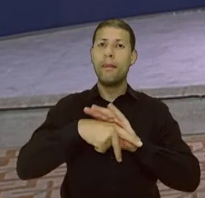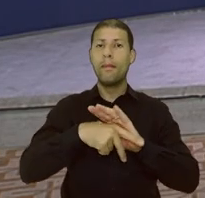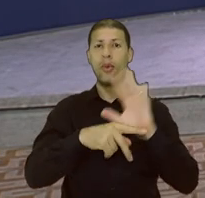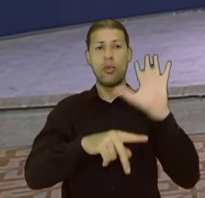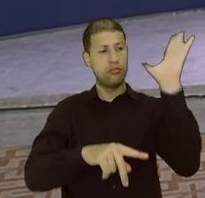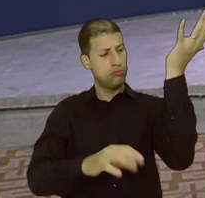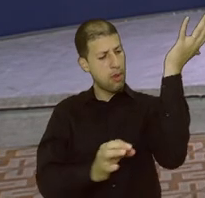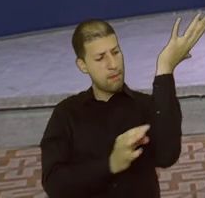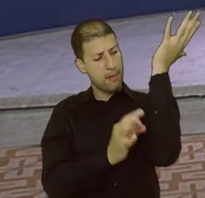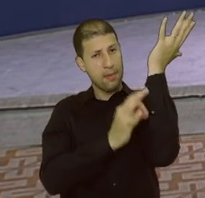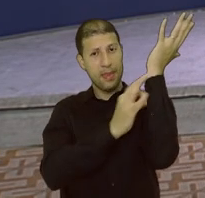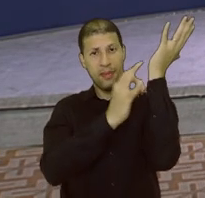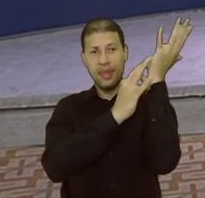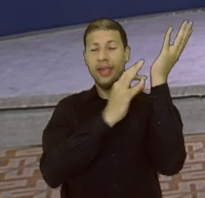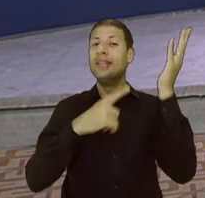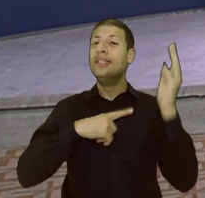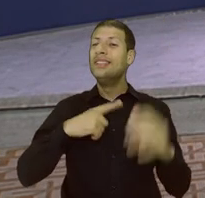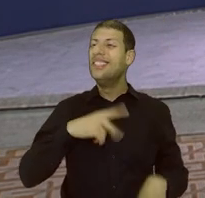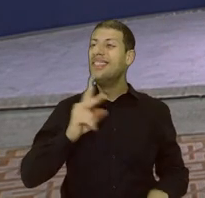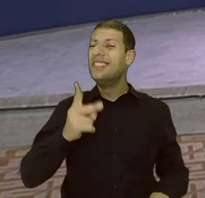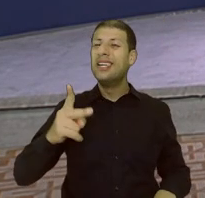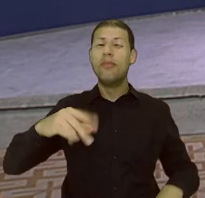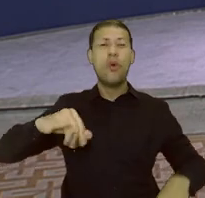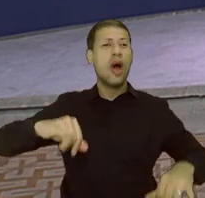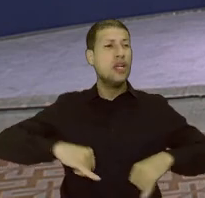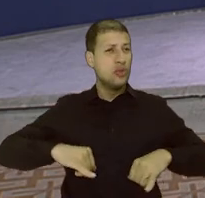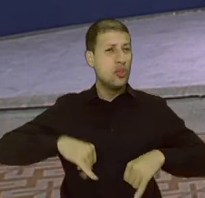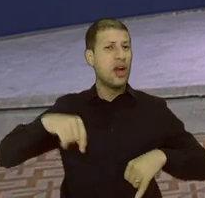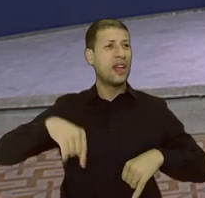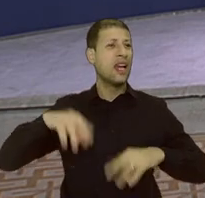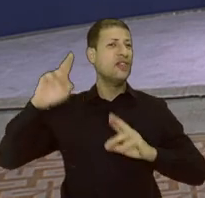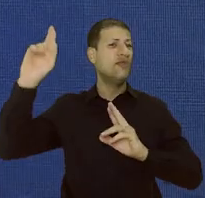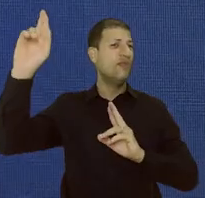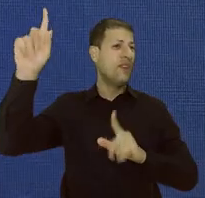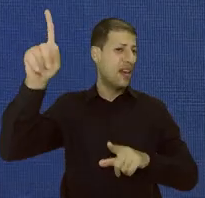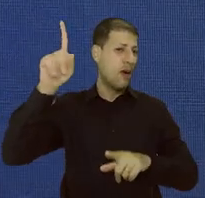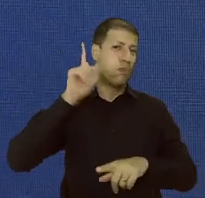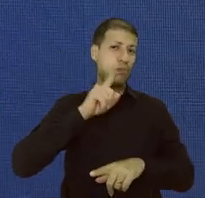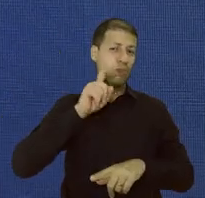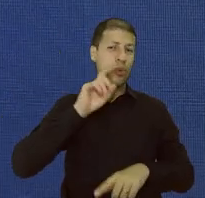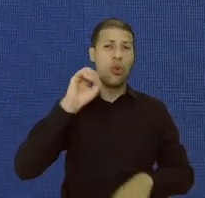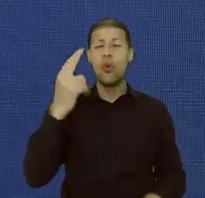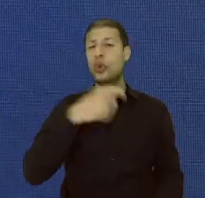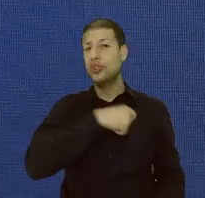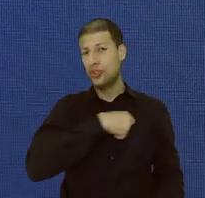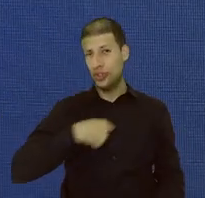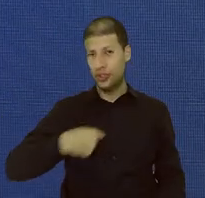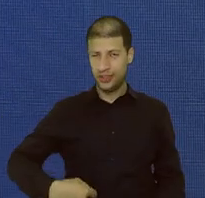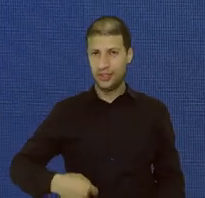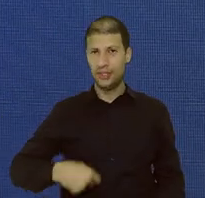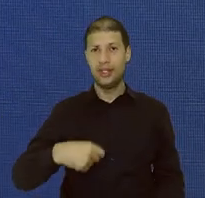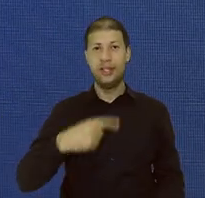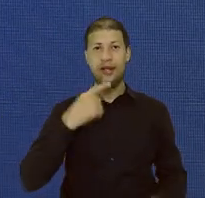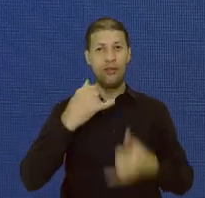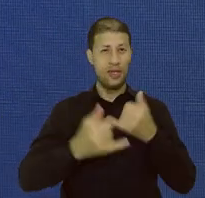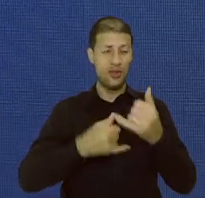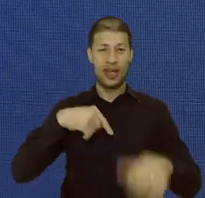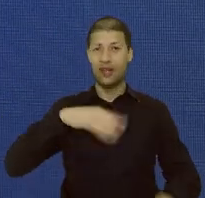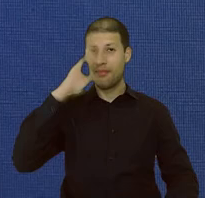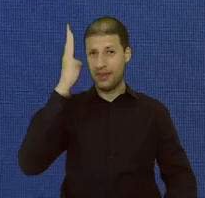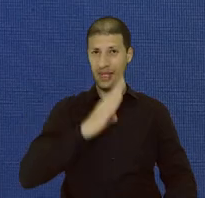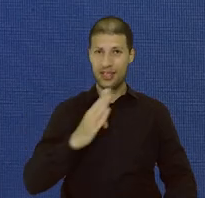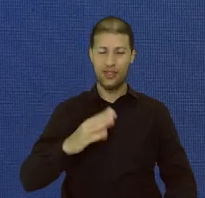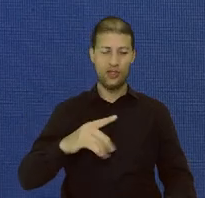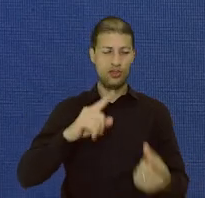ser corrigida tem sempre uma dor que é diferente do que acontece nos Estados Unidos ou na China eu brinco que o Brasil é um misto de Estados Unidos